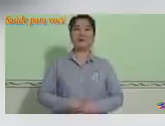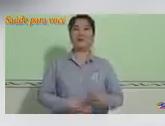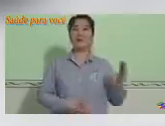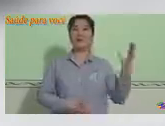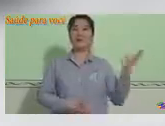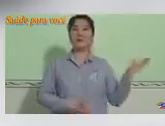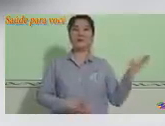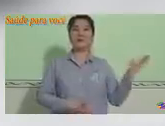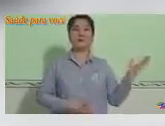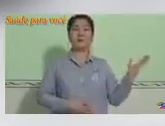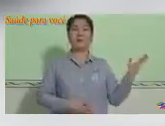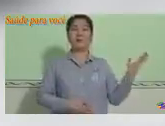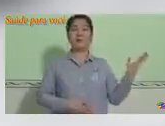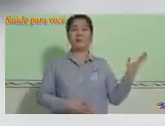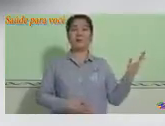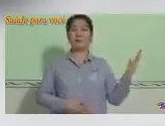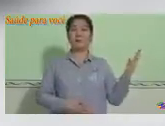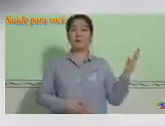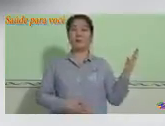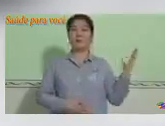DRXANDORETOSARPORCRCADE 1 semana.